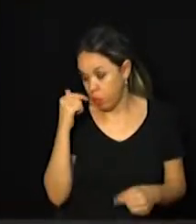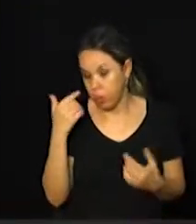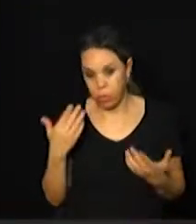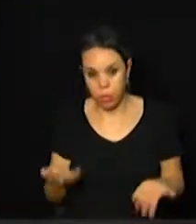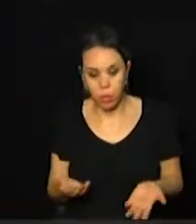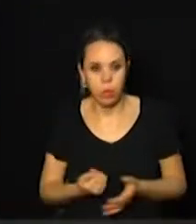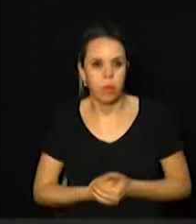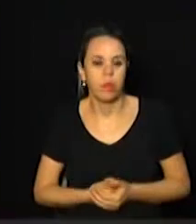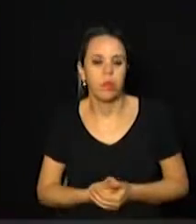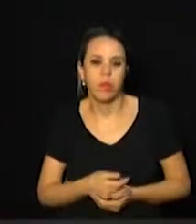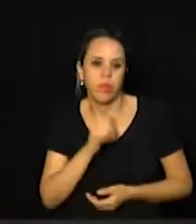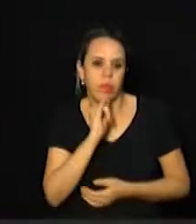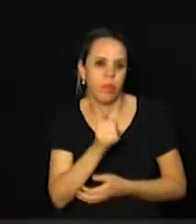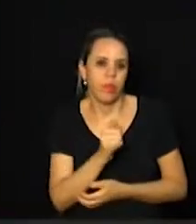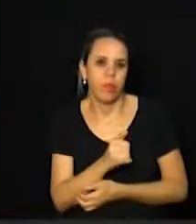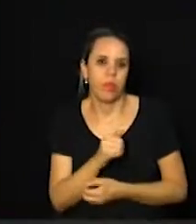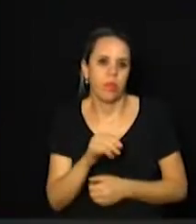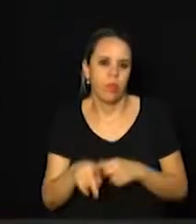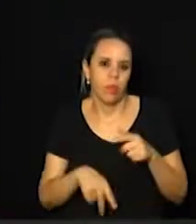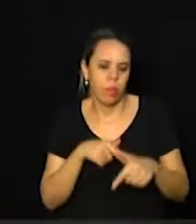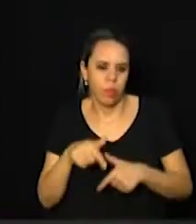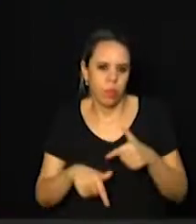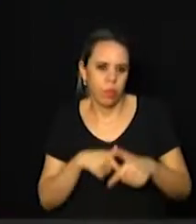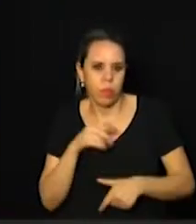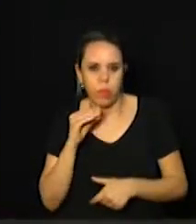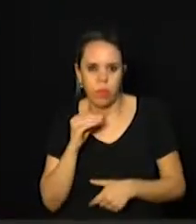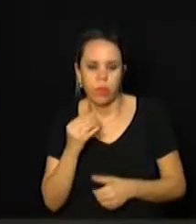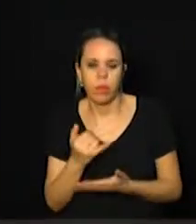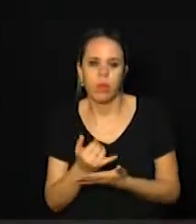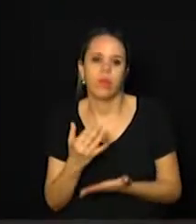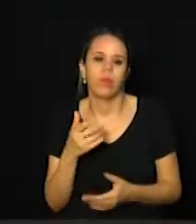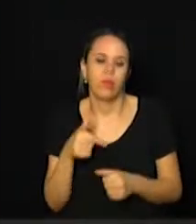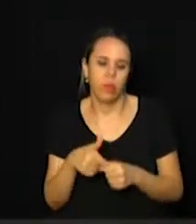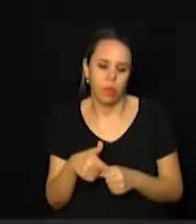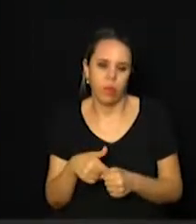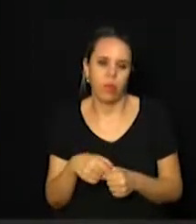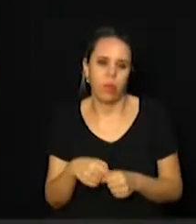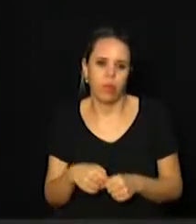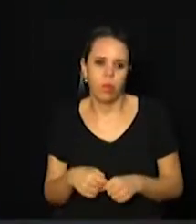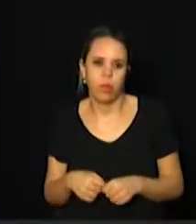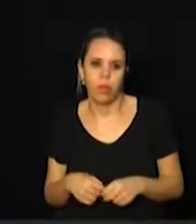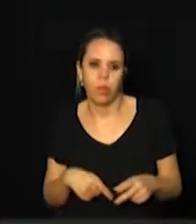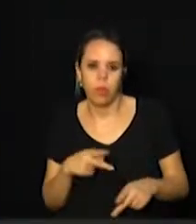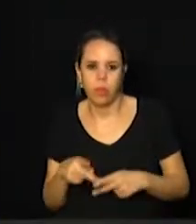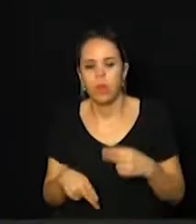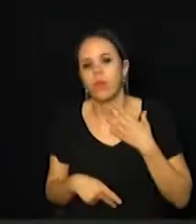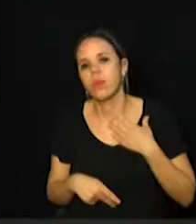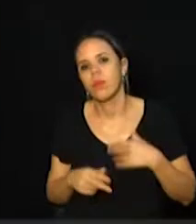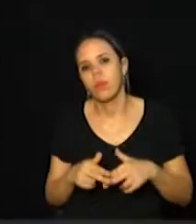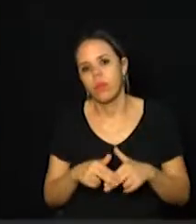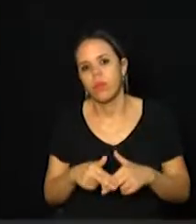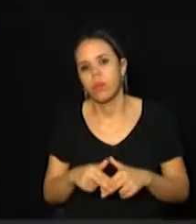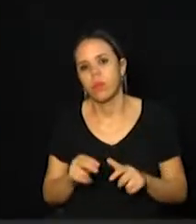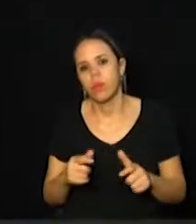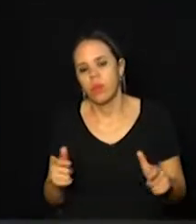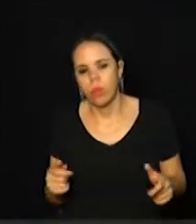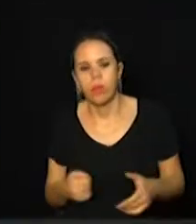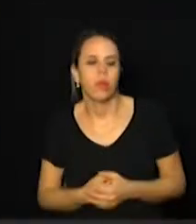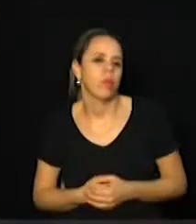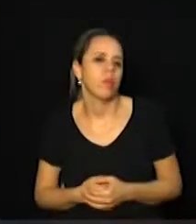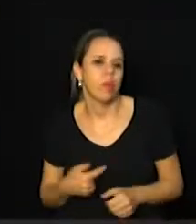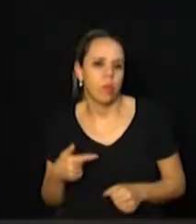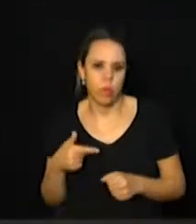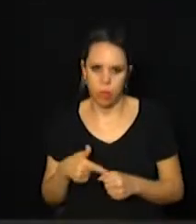esta de dizer que os trabalhadores em postos de gasolina o Real motivo que aumenta